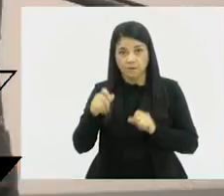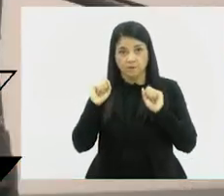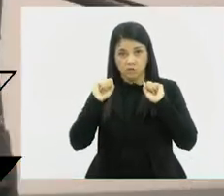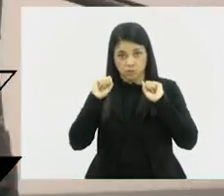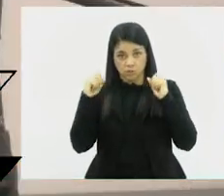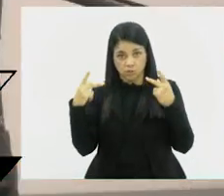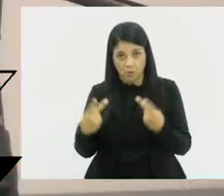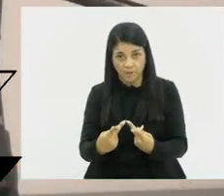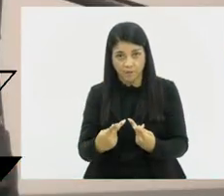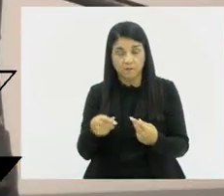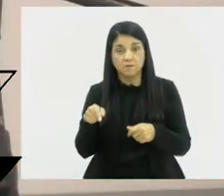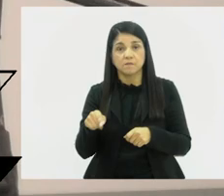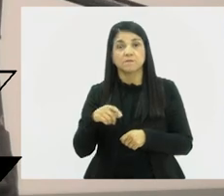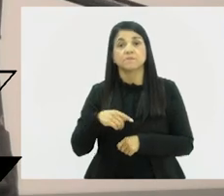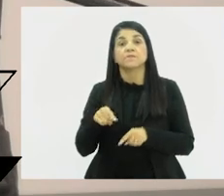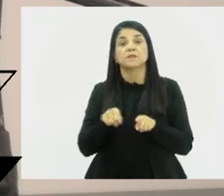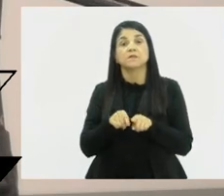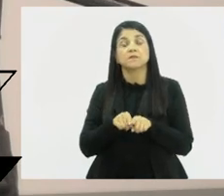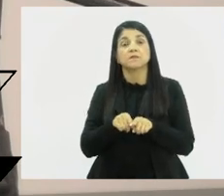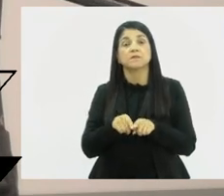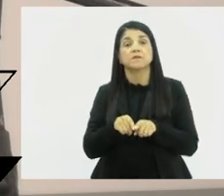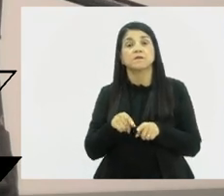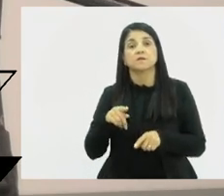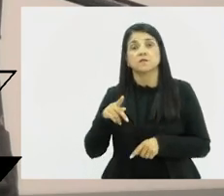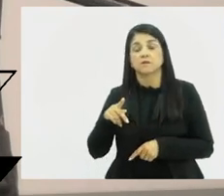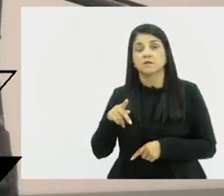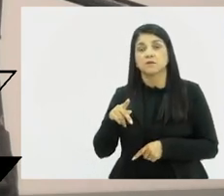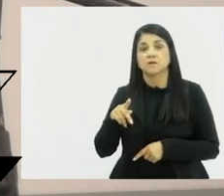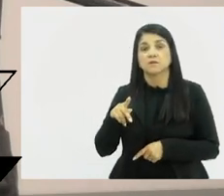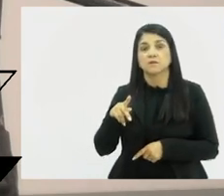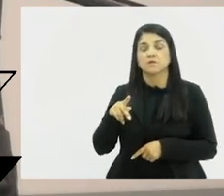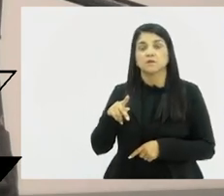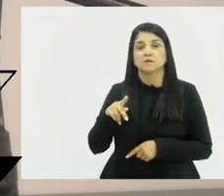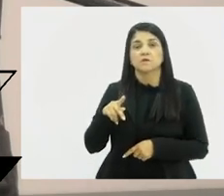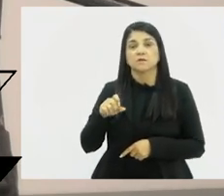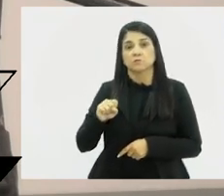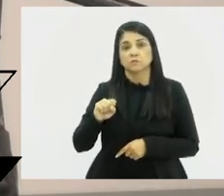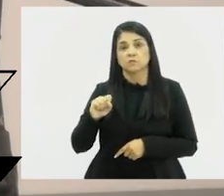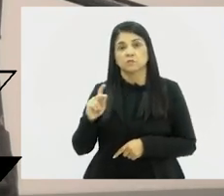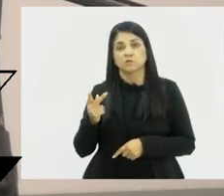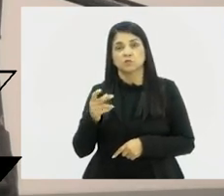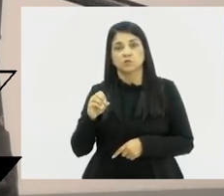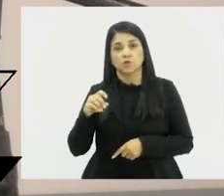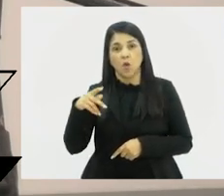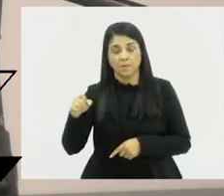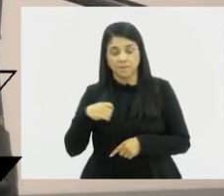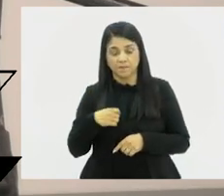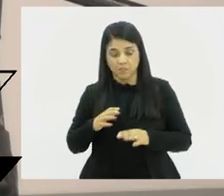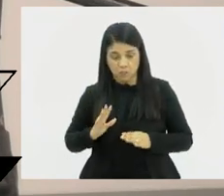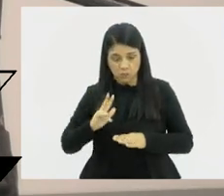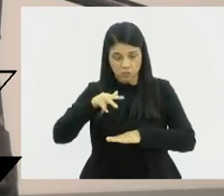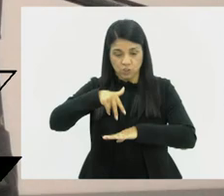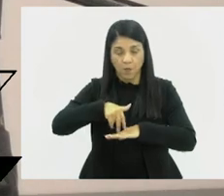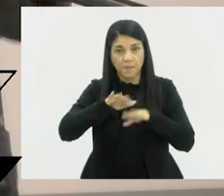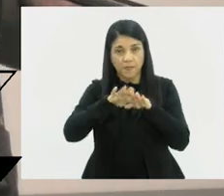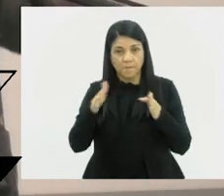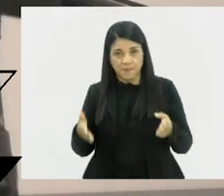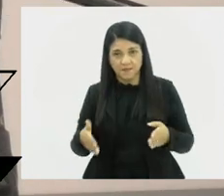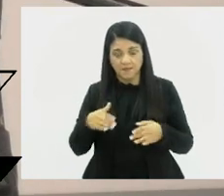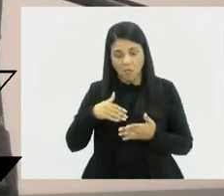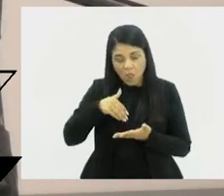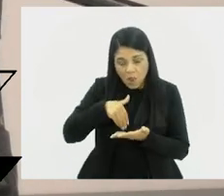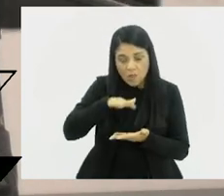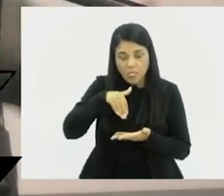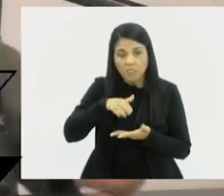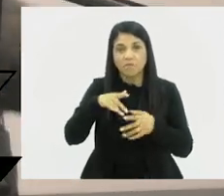ali sobe a mesa e começa a se alimentar com as patas acima de um prato de comida. E aí a gente fala